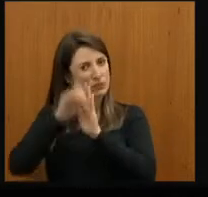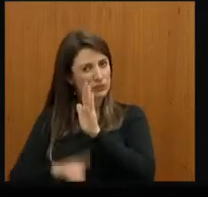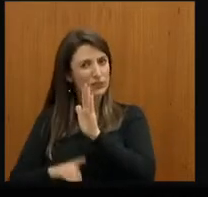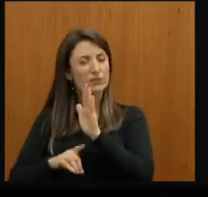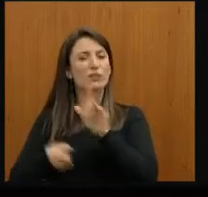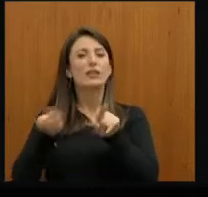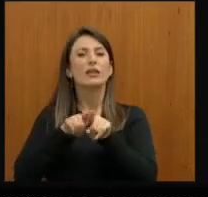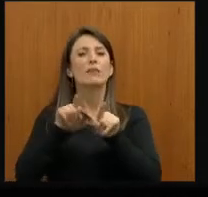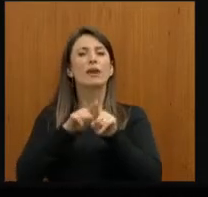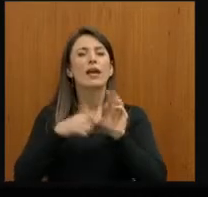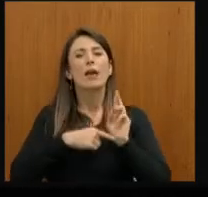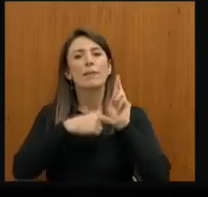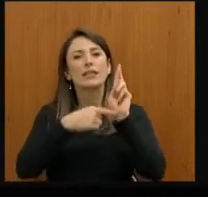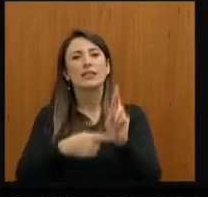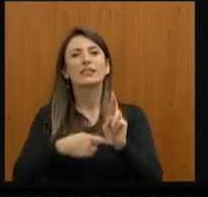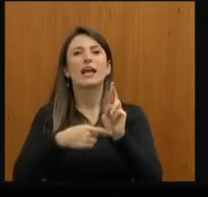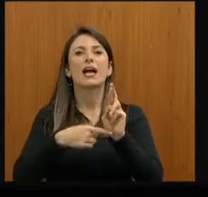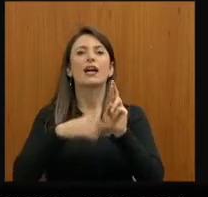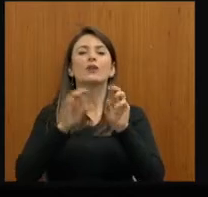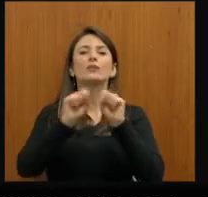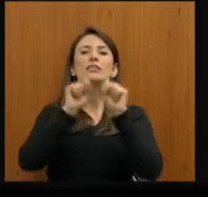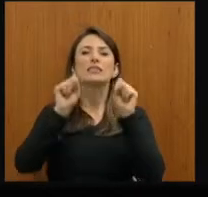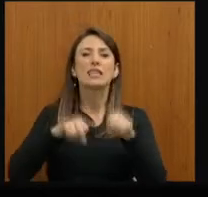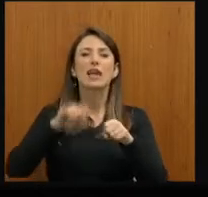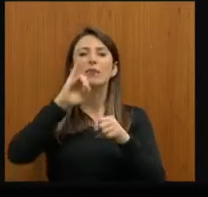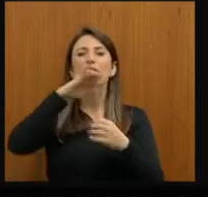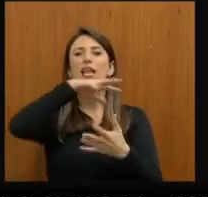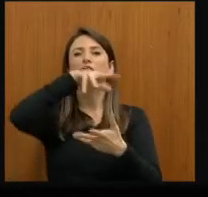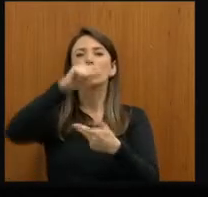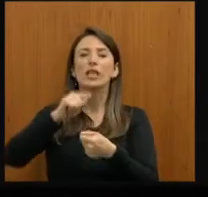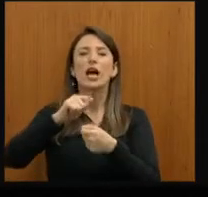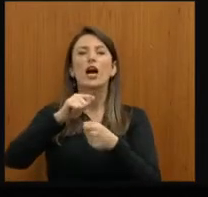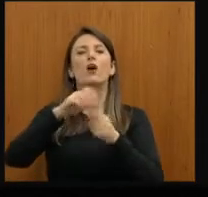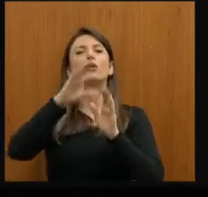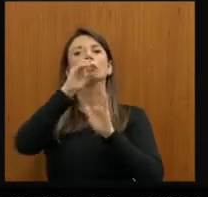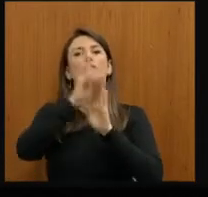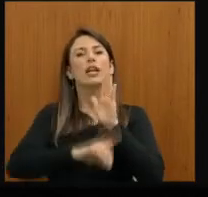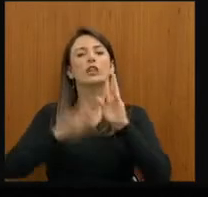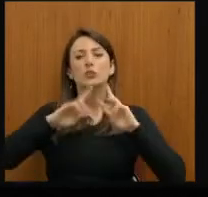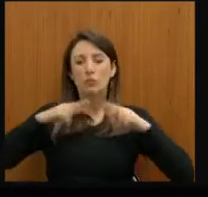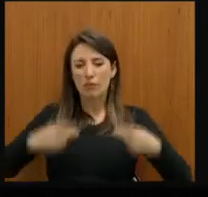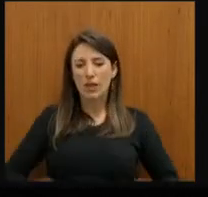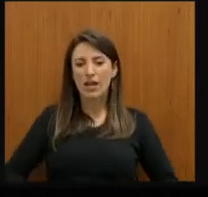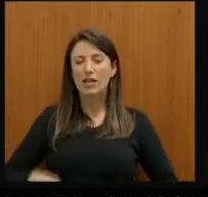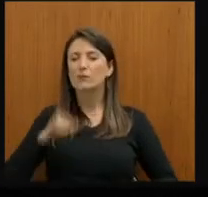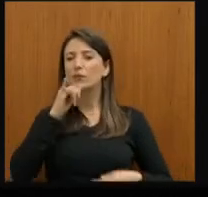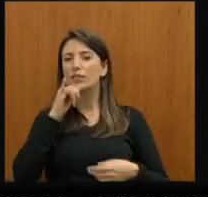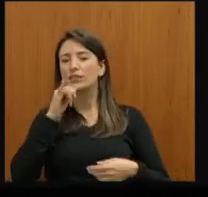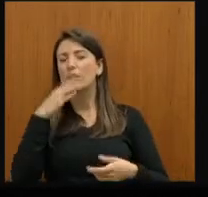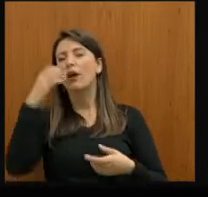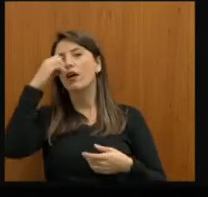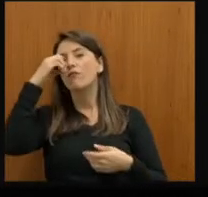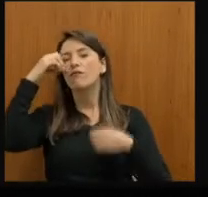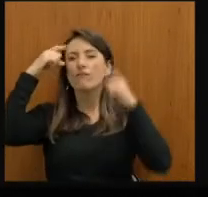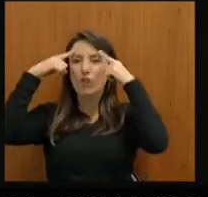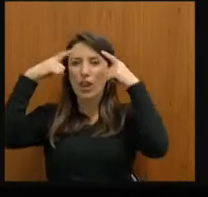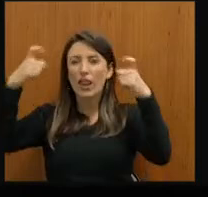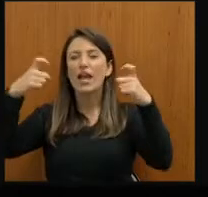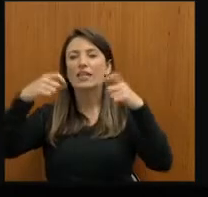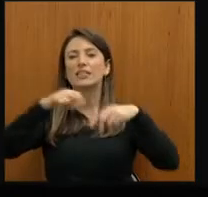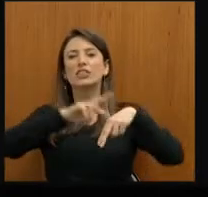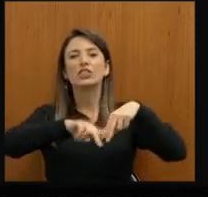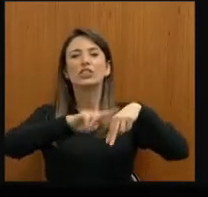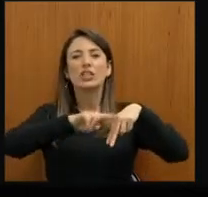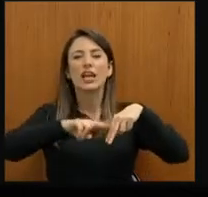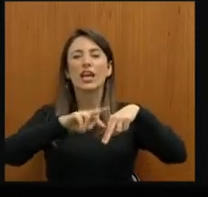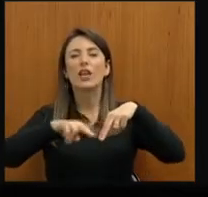representava também junto aos sistemas internacionais de proteção aos direitos humano em caso de violência de gênero contra mulher informar